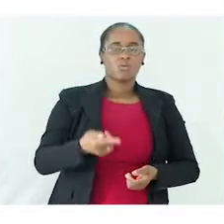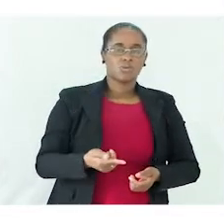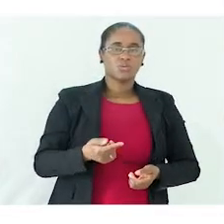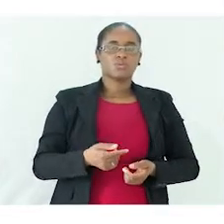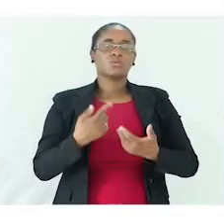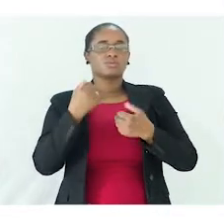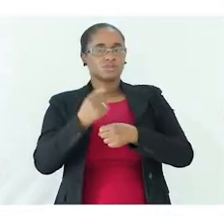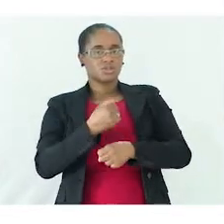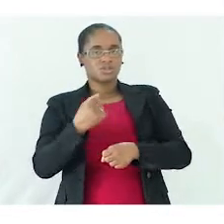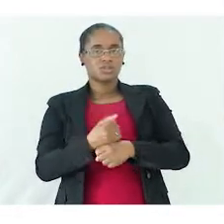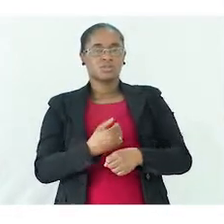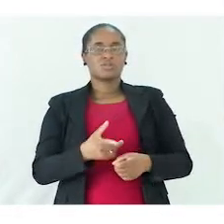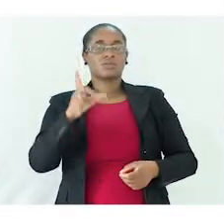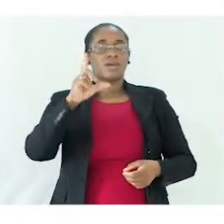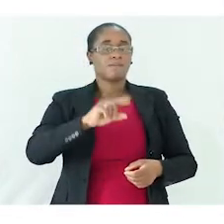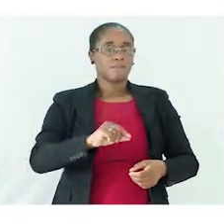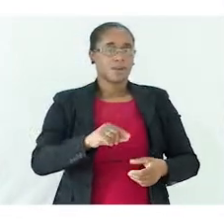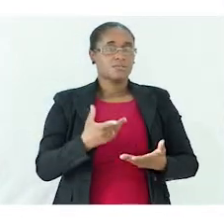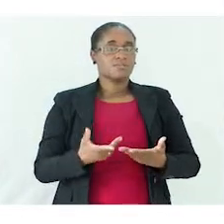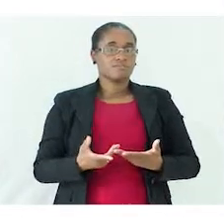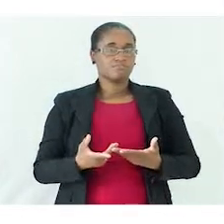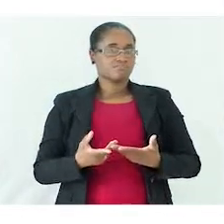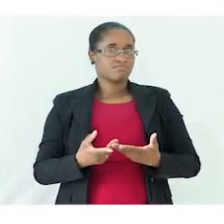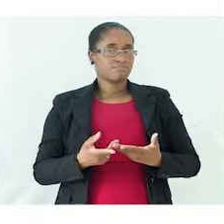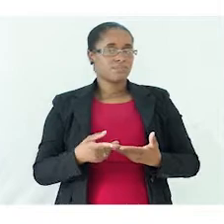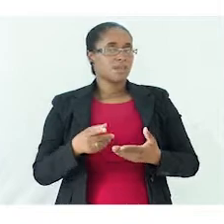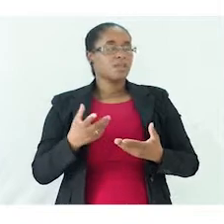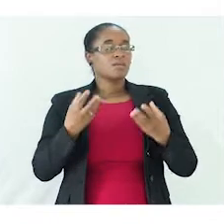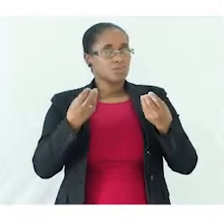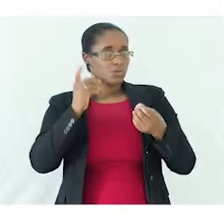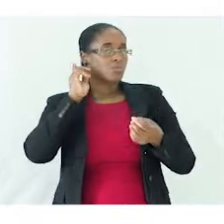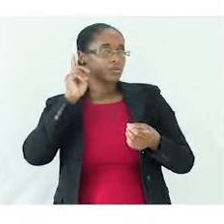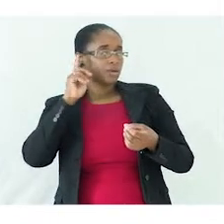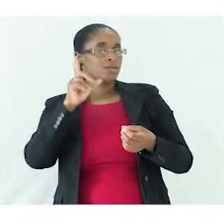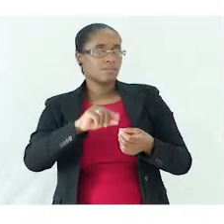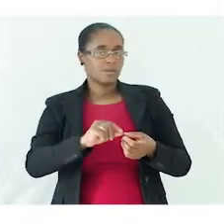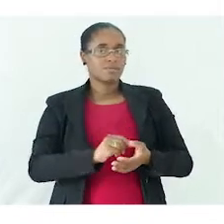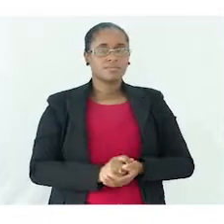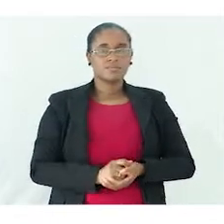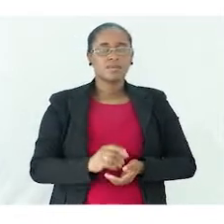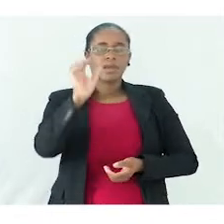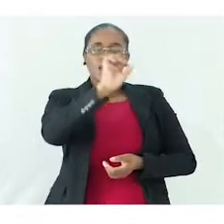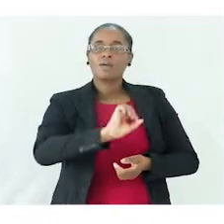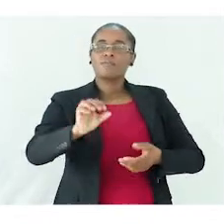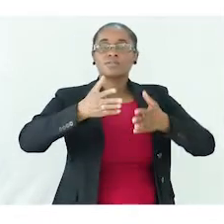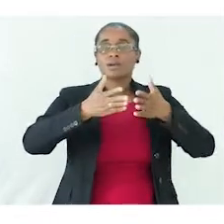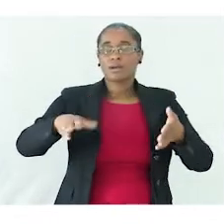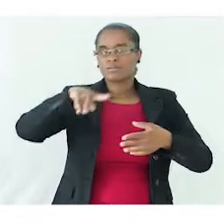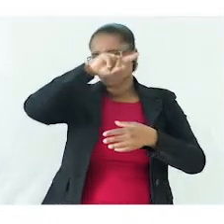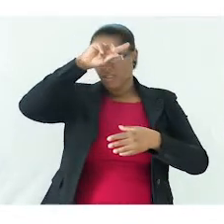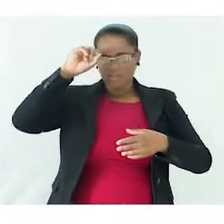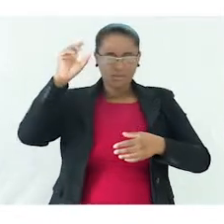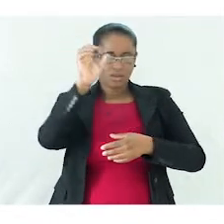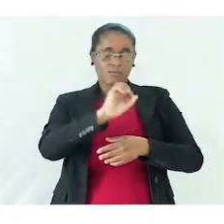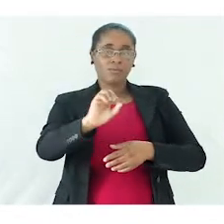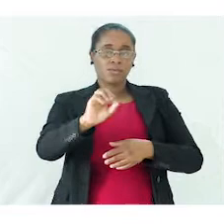outro exercício, também não menos importante, muito importante, que é a vossa grande dificuldade. O